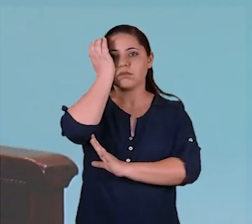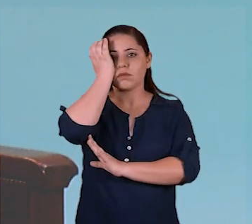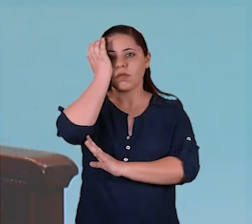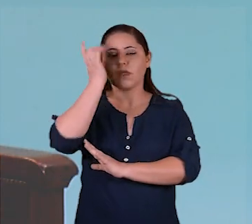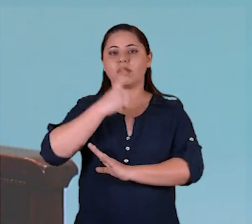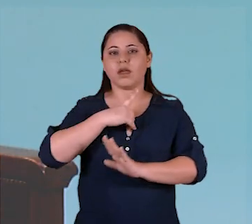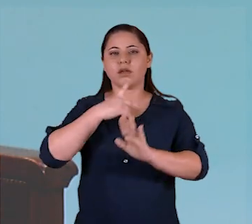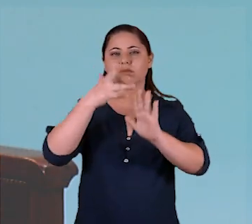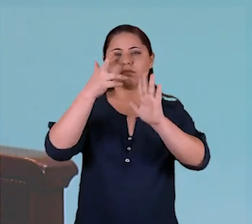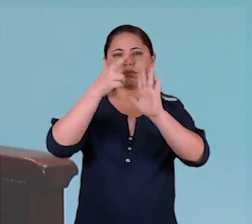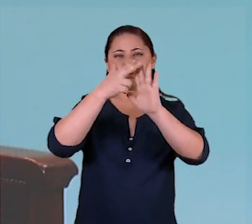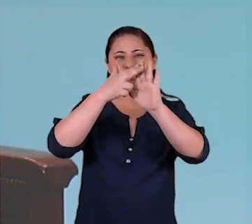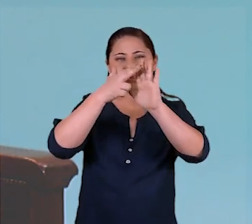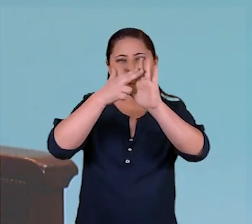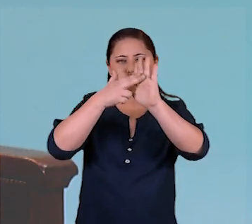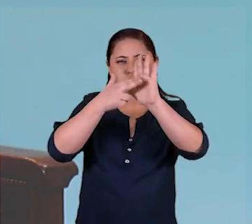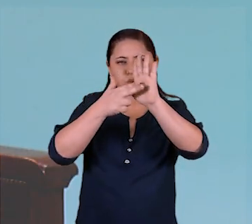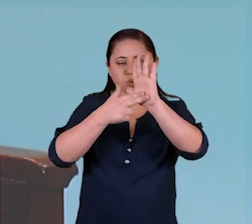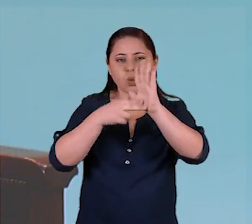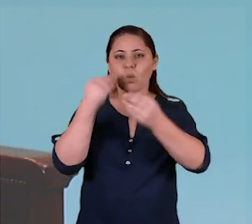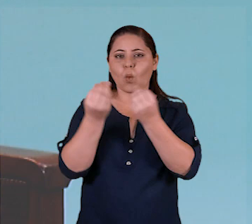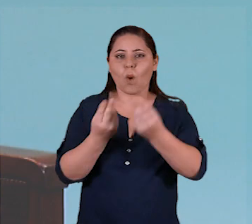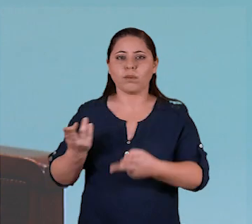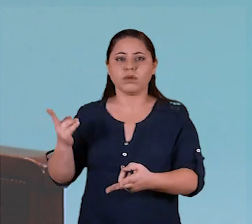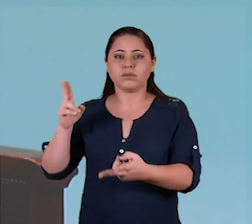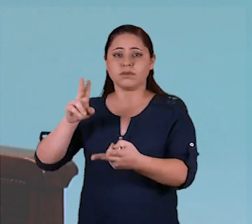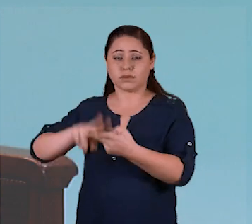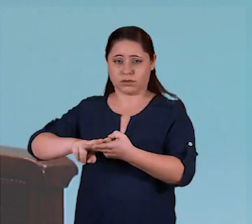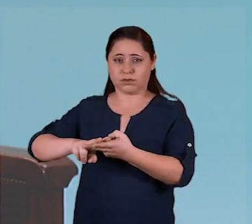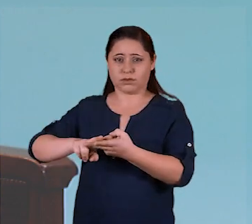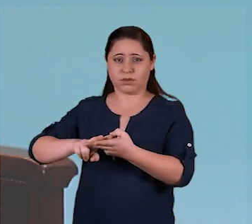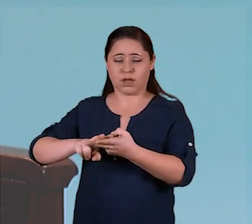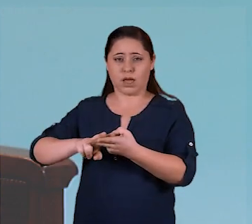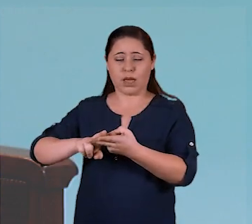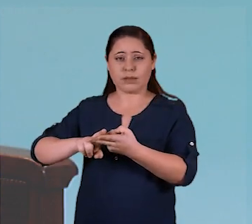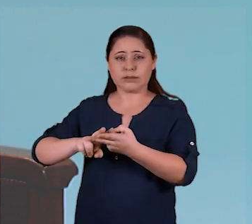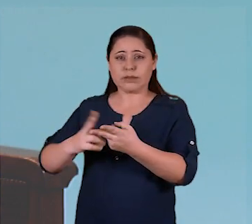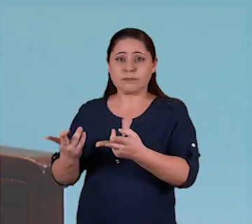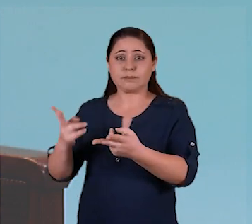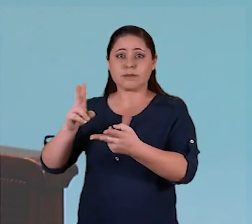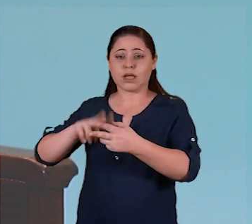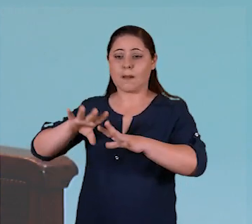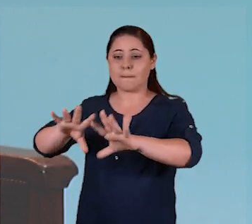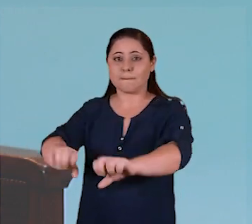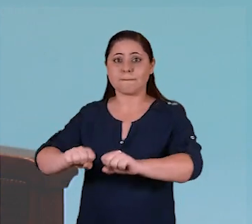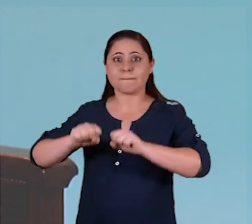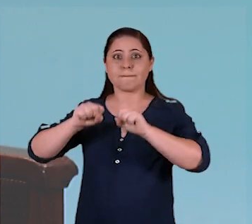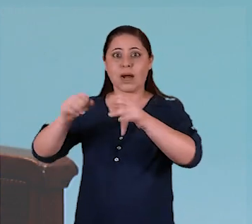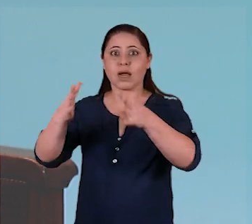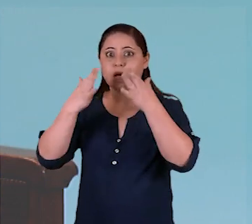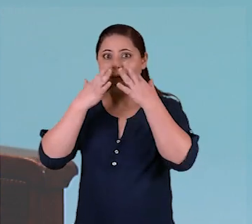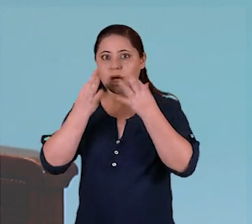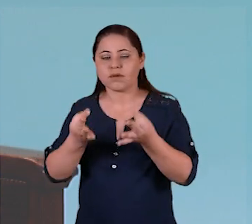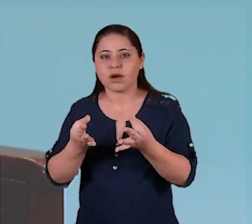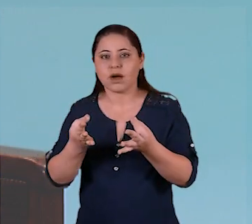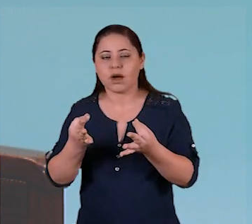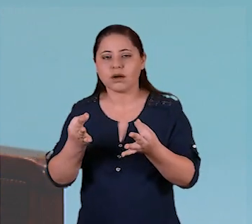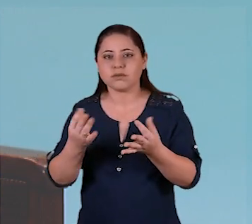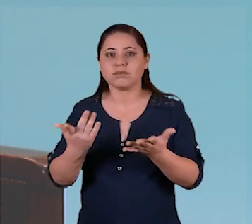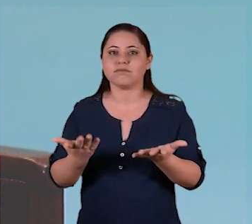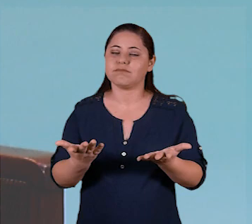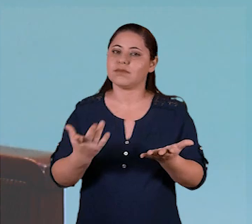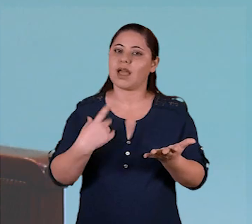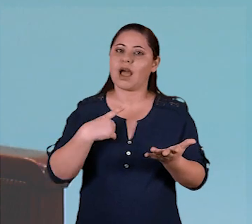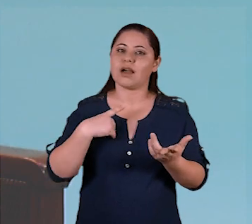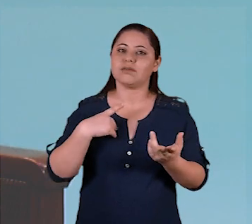trouxe instrumentos processuais, como a prisão preventiva, a prisão em flagrante, as penas para esses crimes